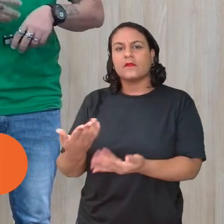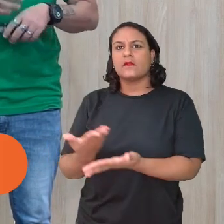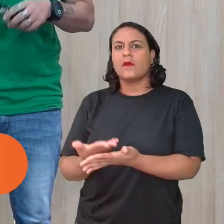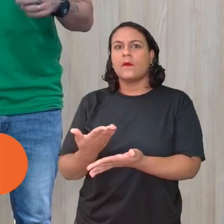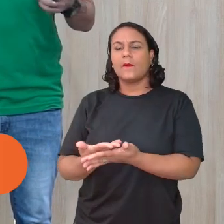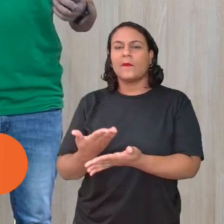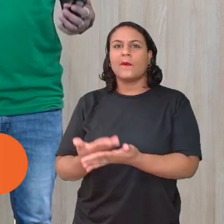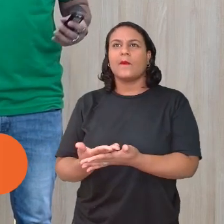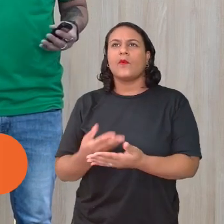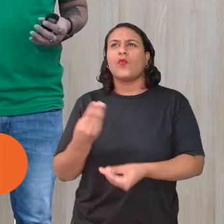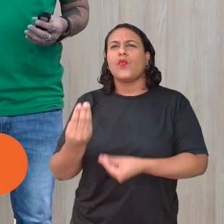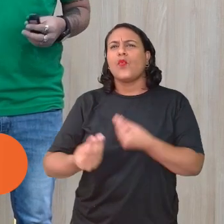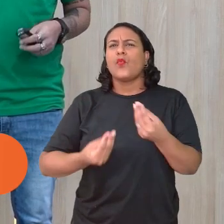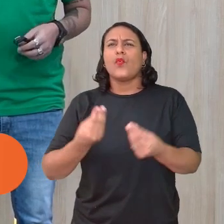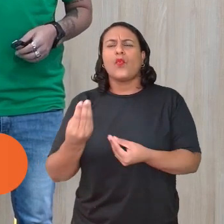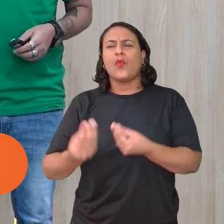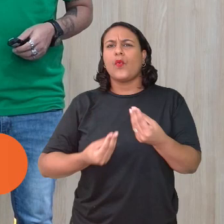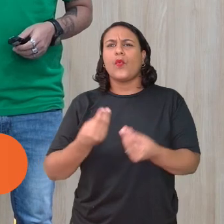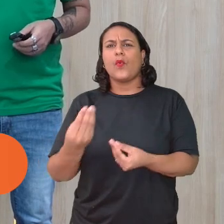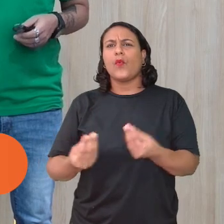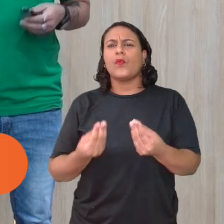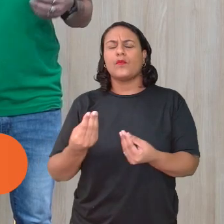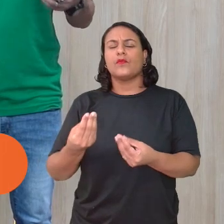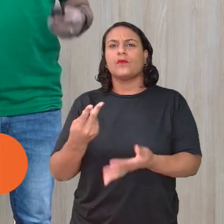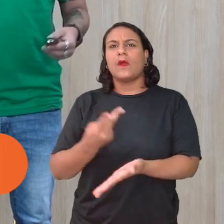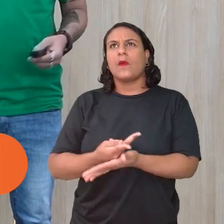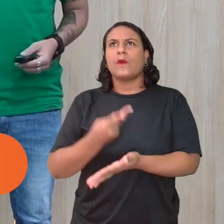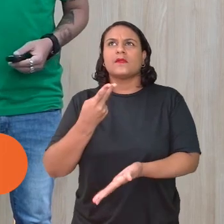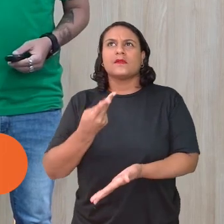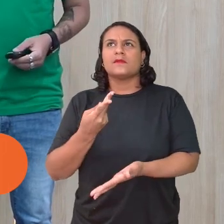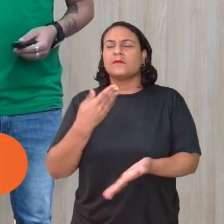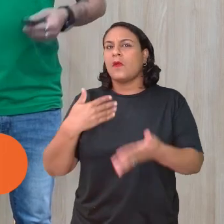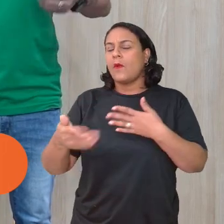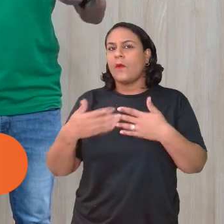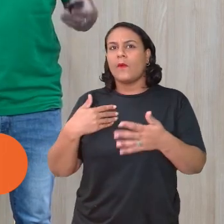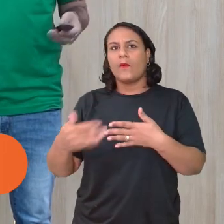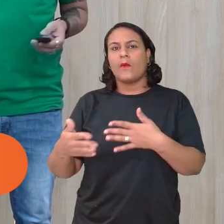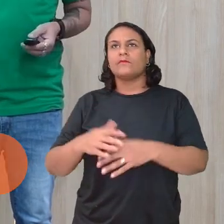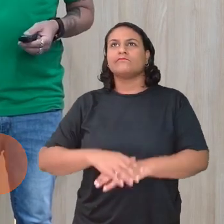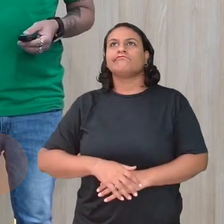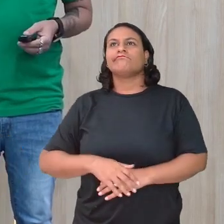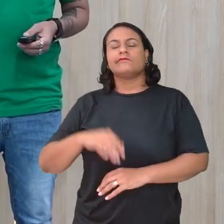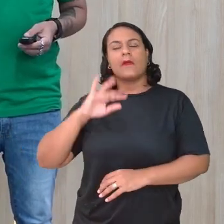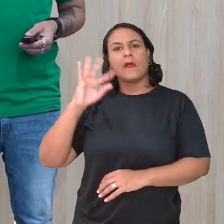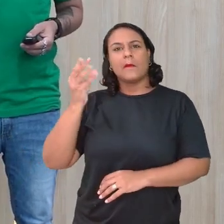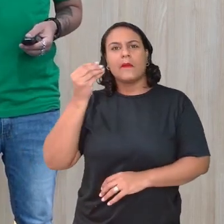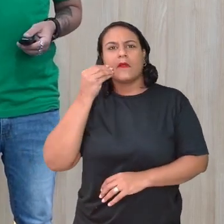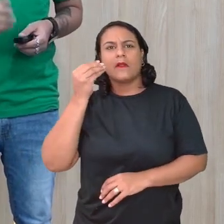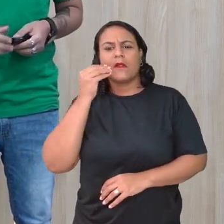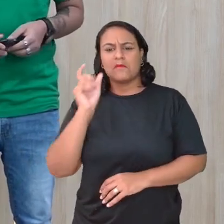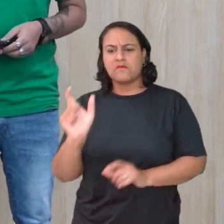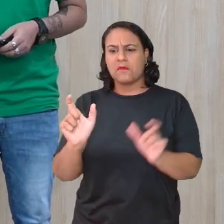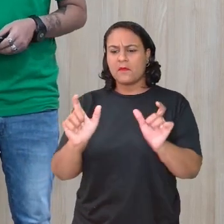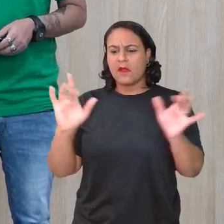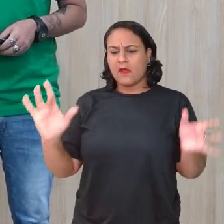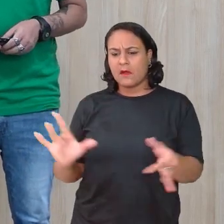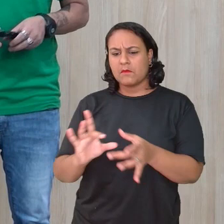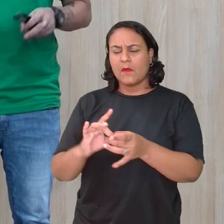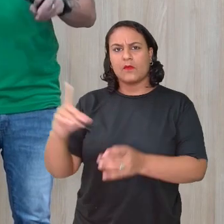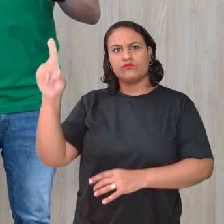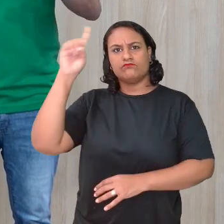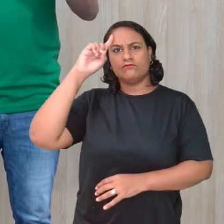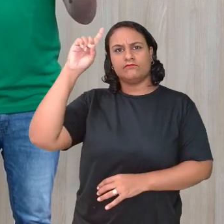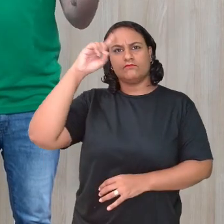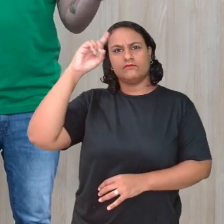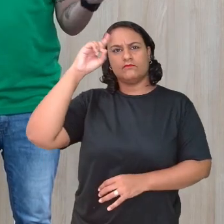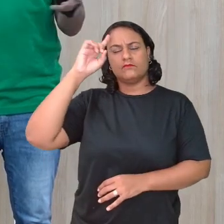do que seria o aleatório, né? Ou seja, todas essas palavras, chance, aleatório, são coisas muito ligadas ao nosso dia a dia e